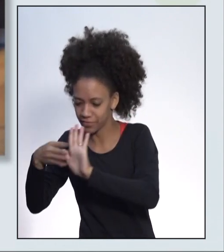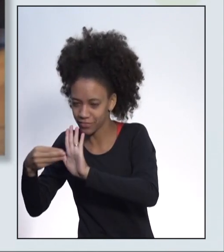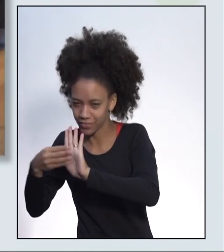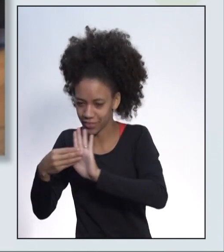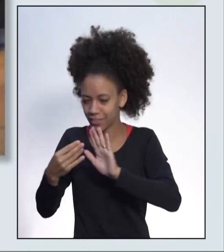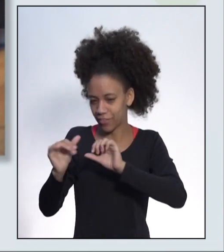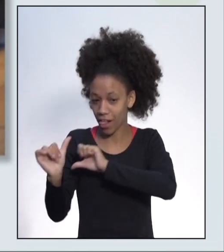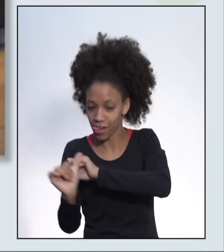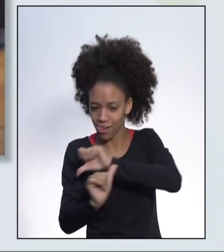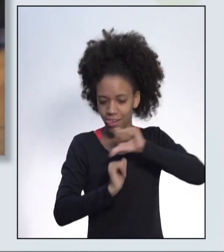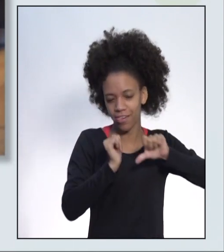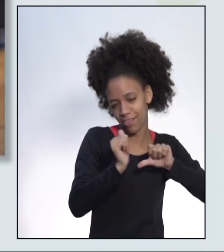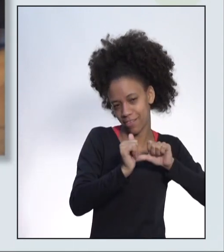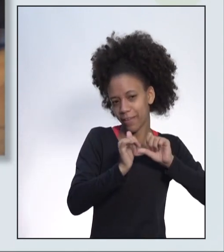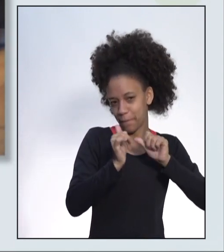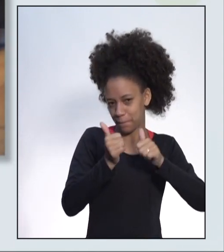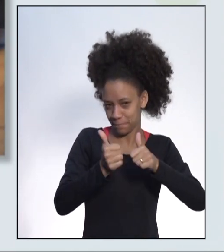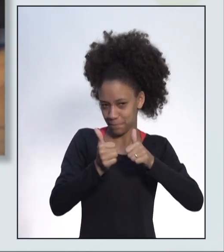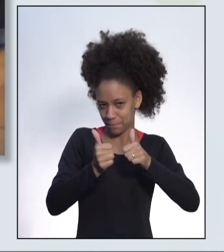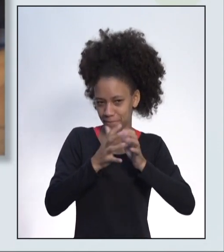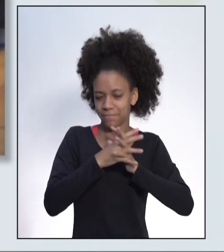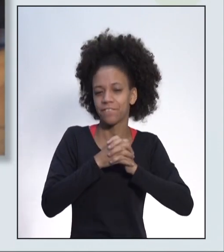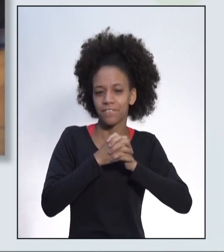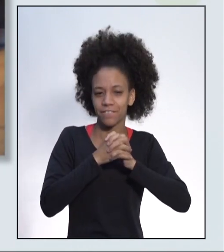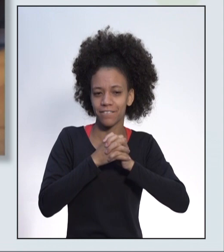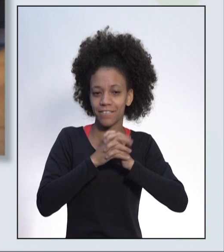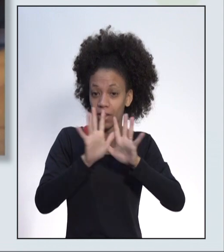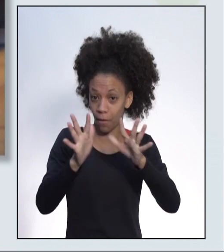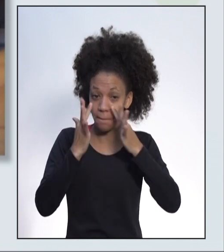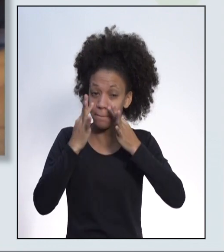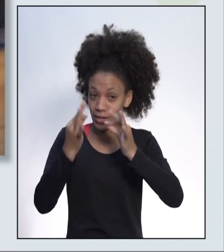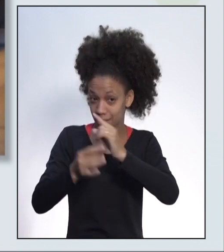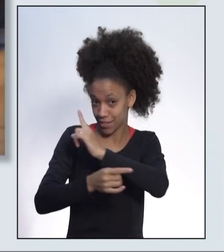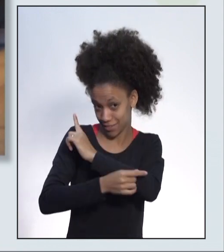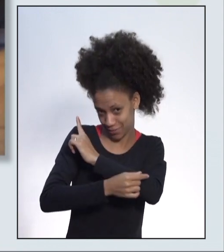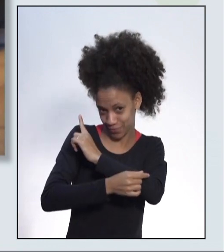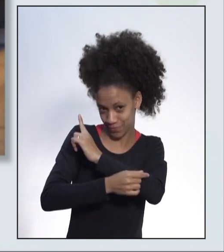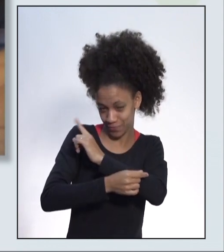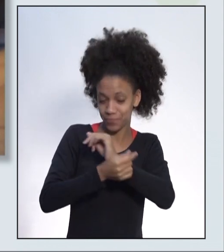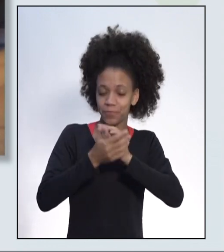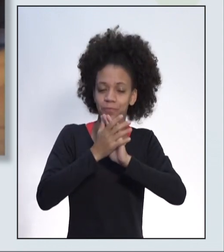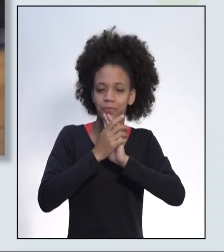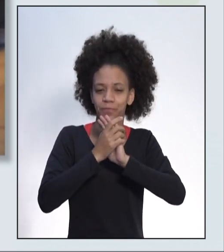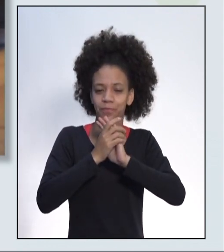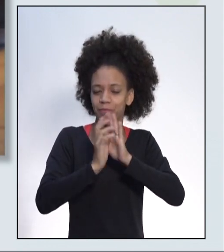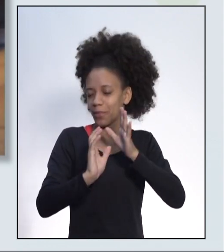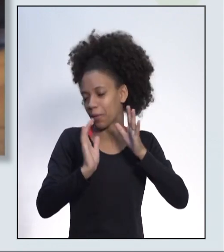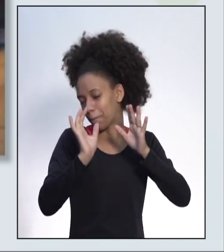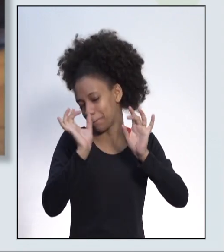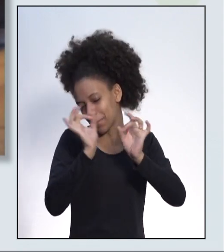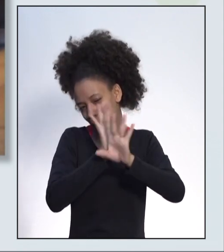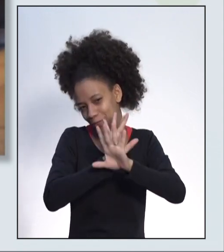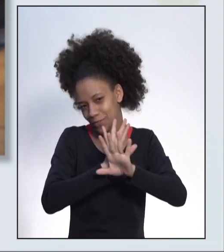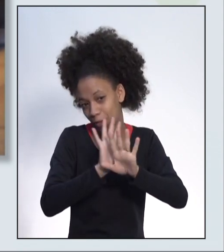já vou transportar para essa outra figurinha que eu vou usar daqui a pouco. Pronto.